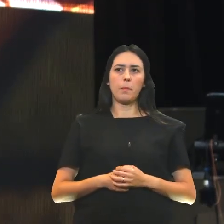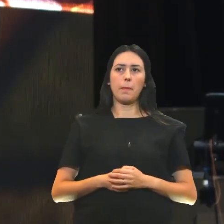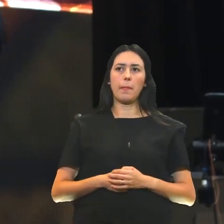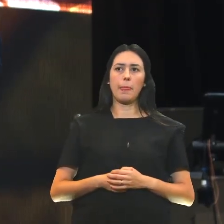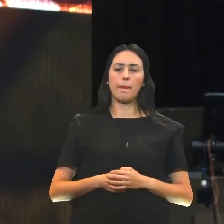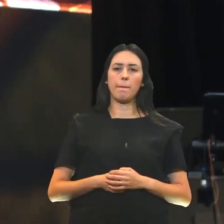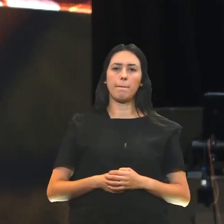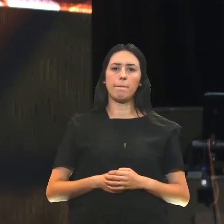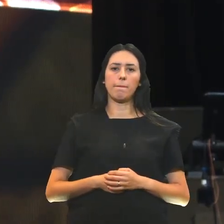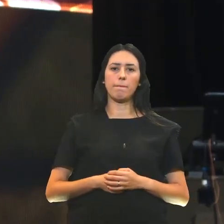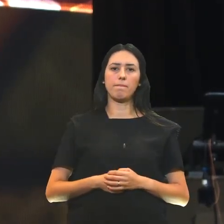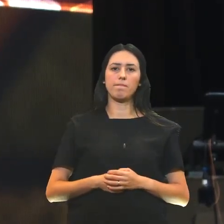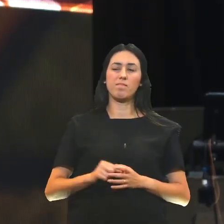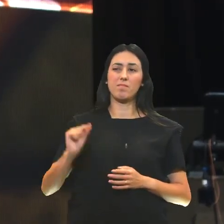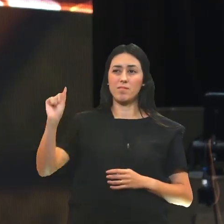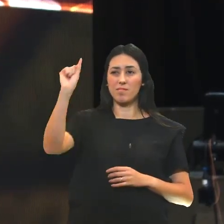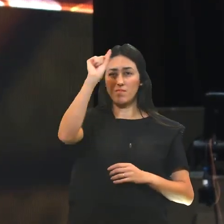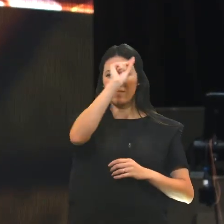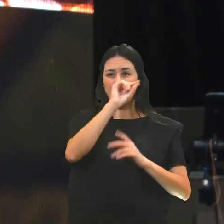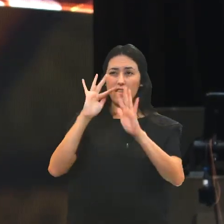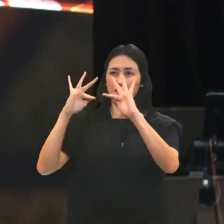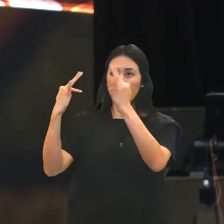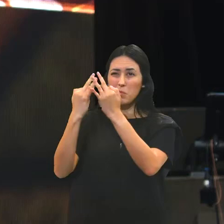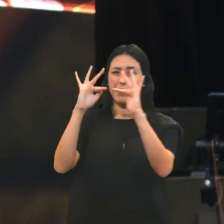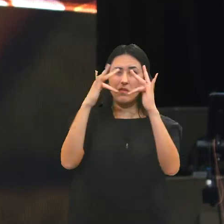Os lares estão sendo destruídos.